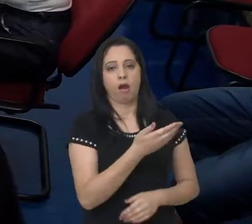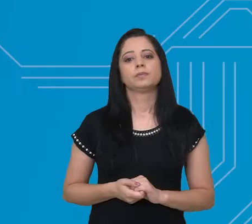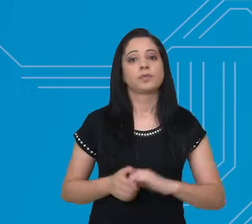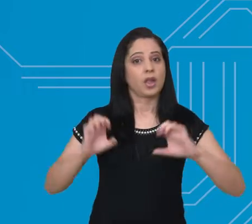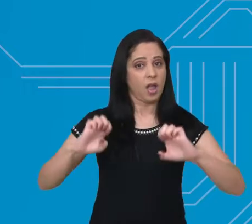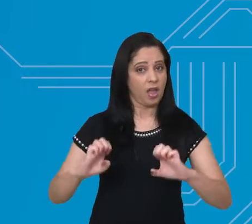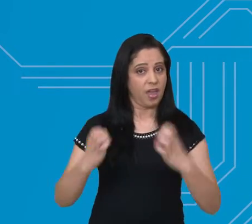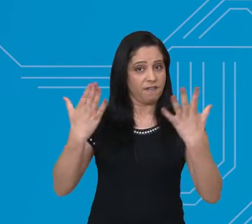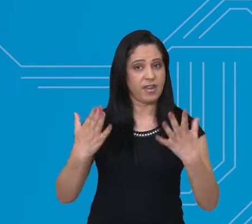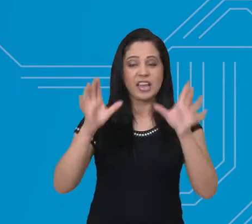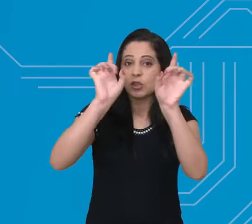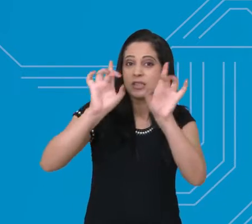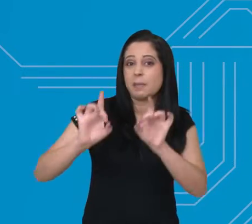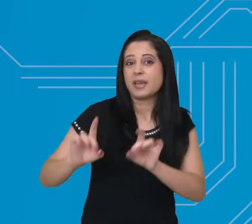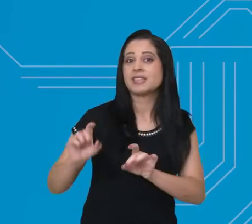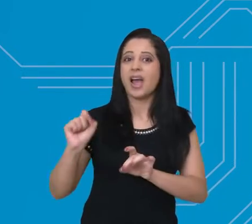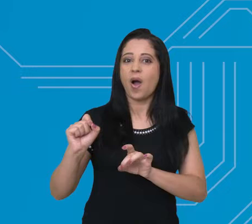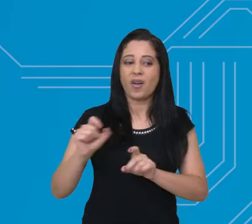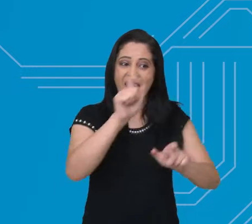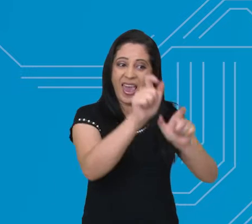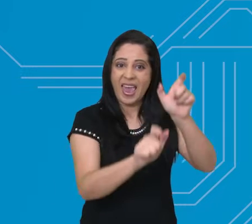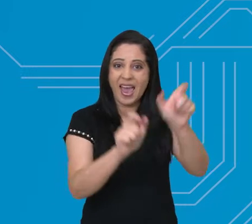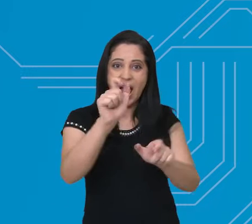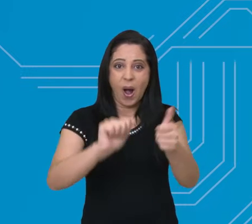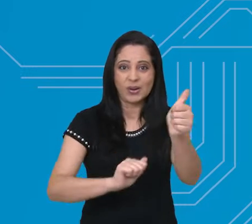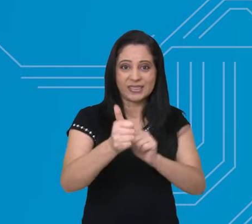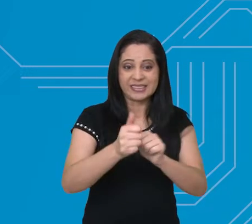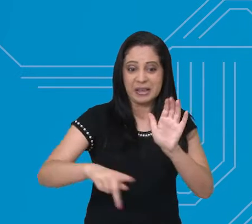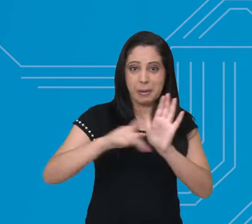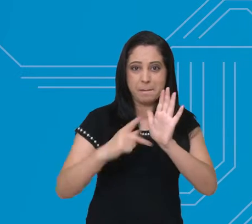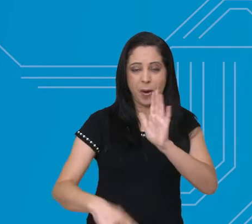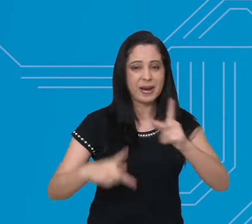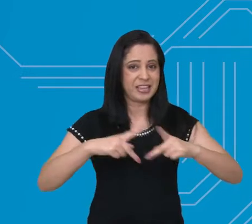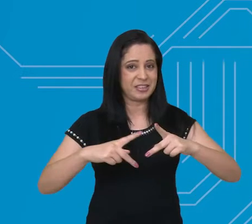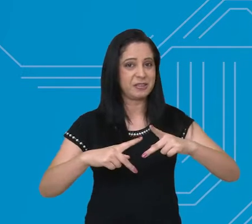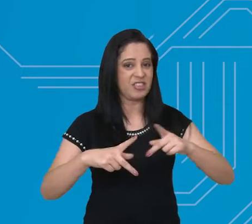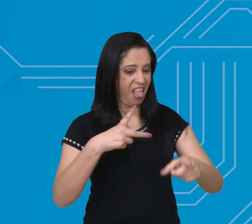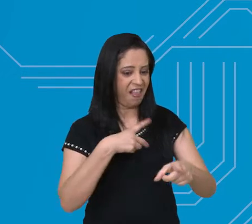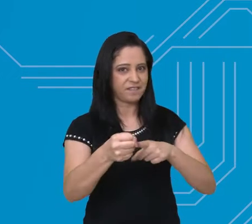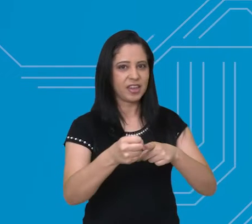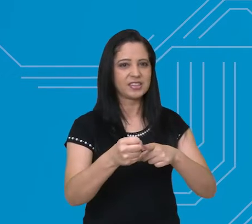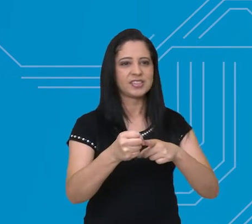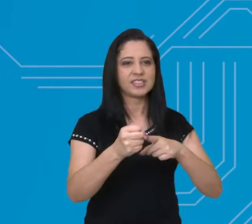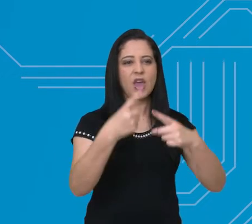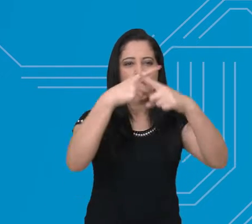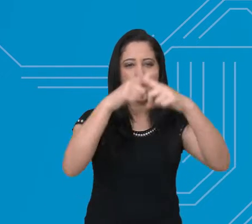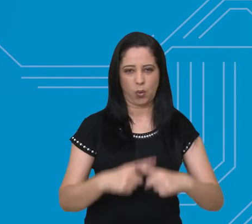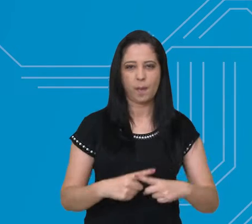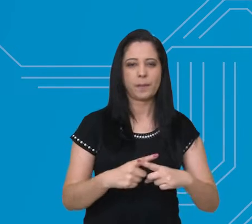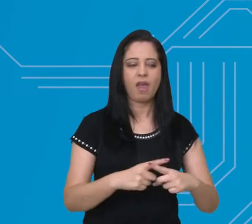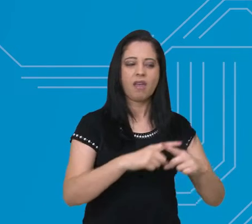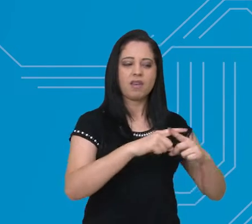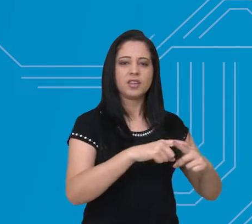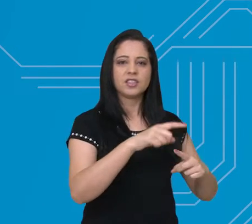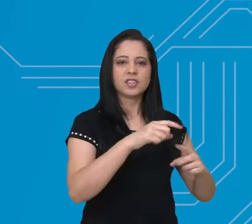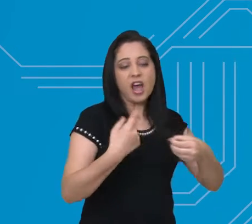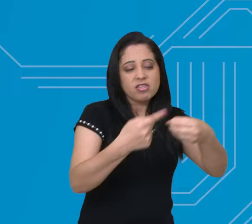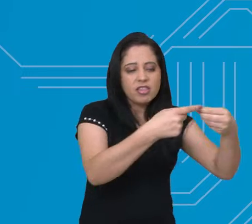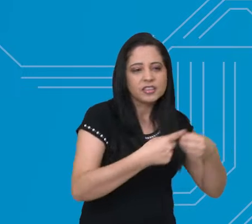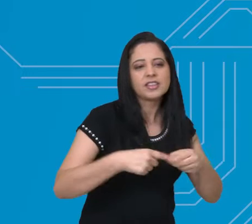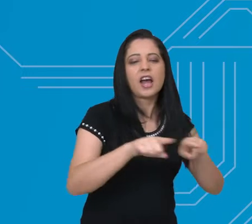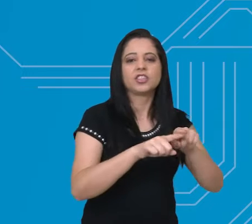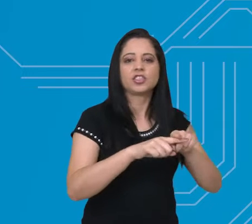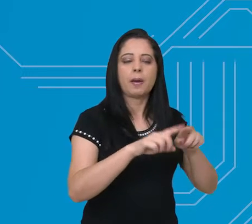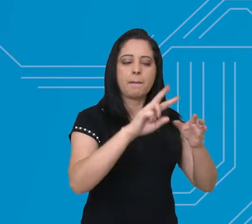Sabesp. E um evento especial celebrou a conquista dos atletas de São José dos Campos, campeões dos Jogos Abertos do Interior.